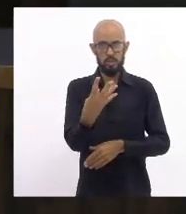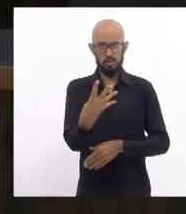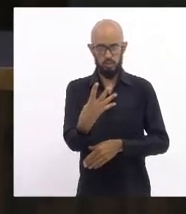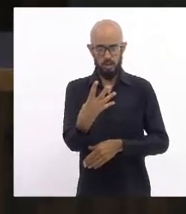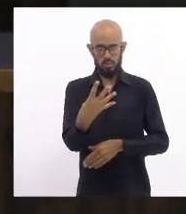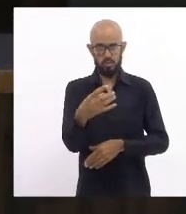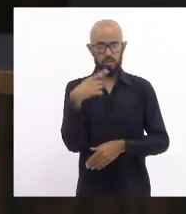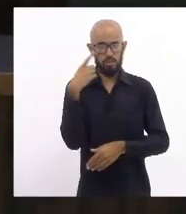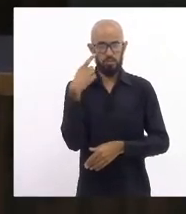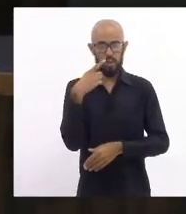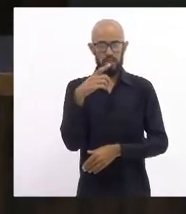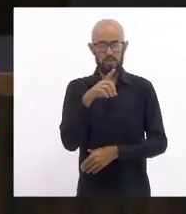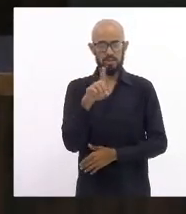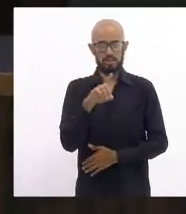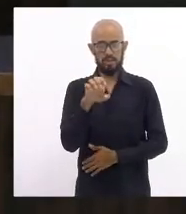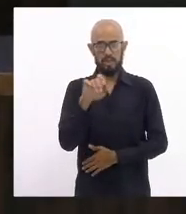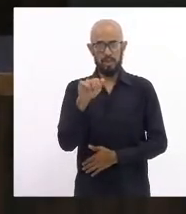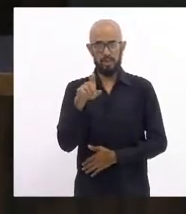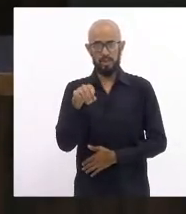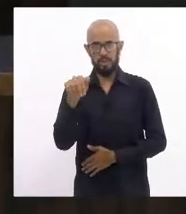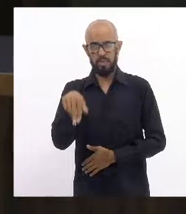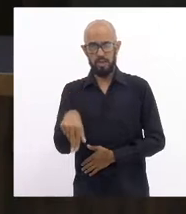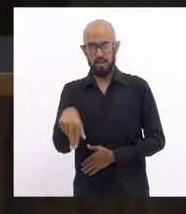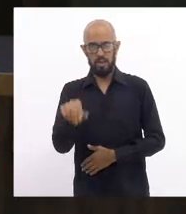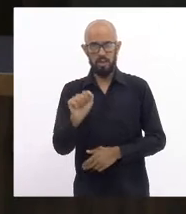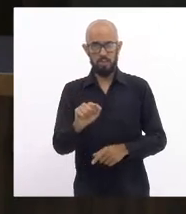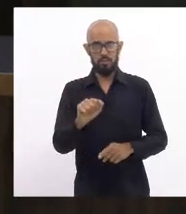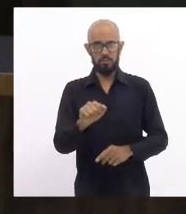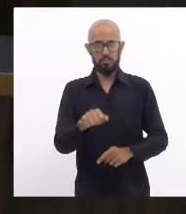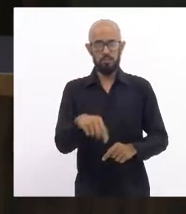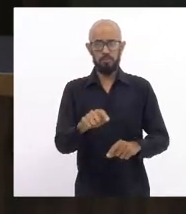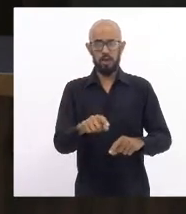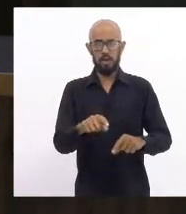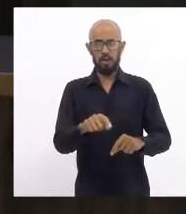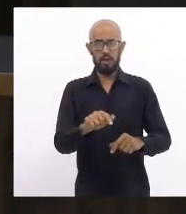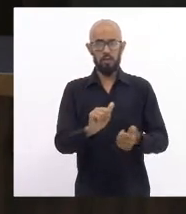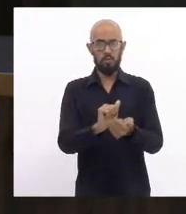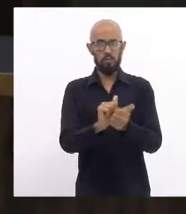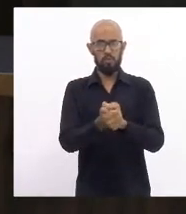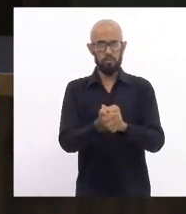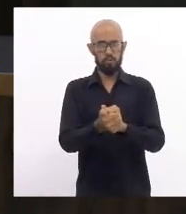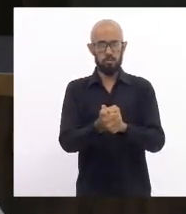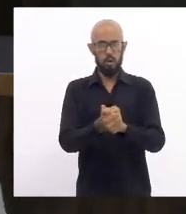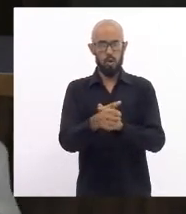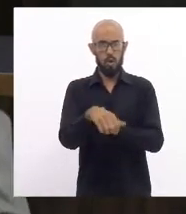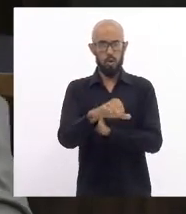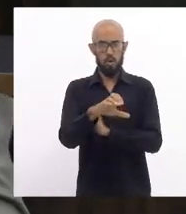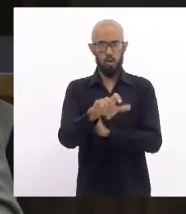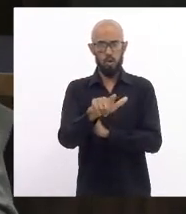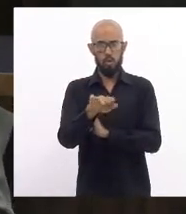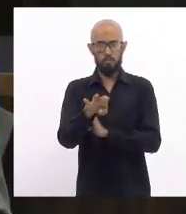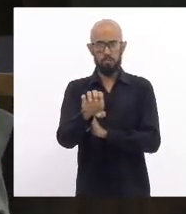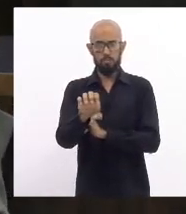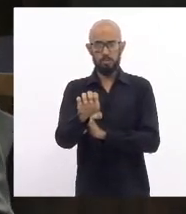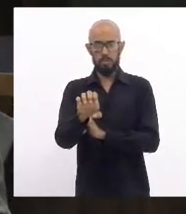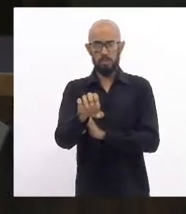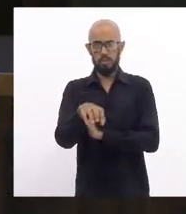Zeidan, que determina o tombamento do Tamoio Futebol Clube por interesse social, histórico e cultural